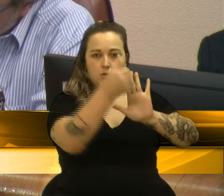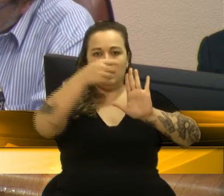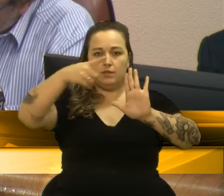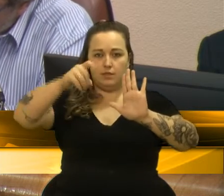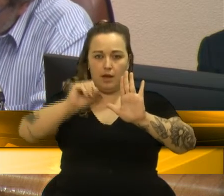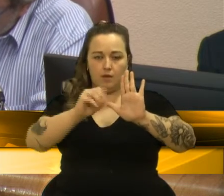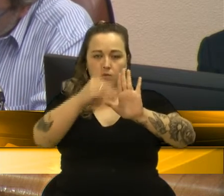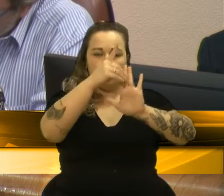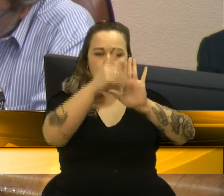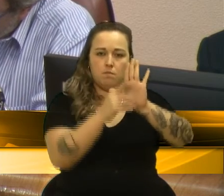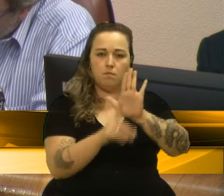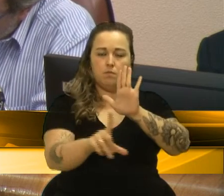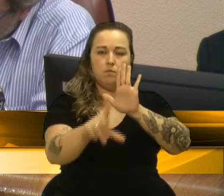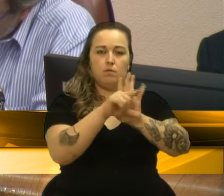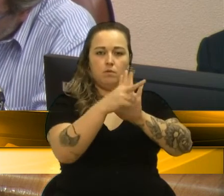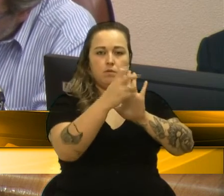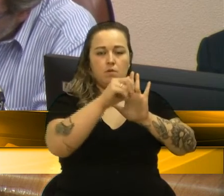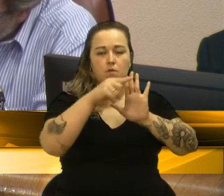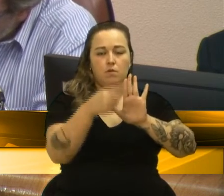Decreto-Lei